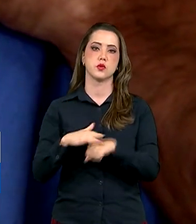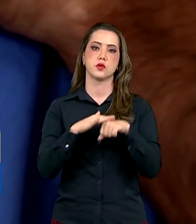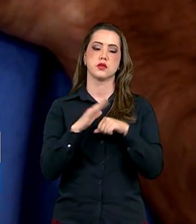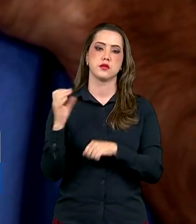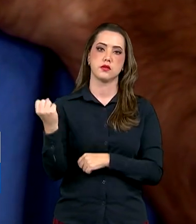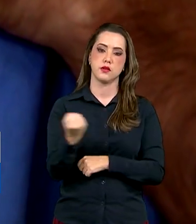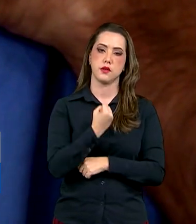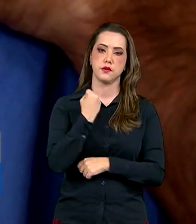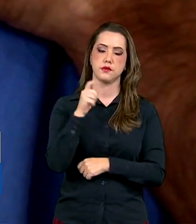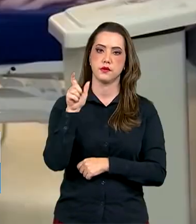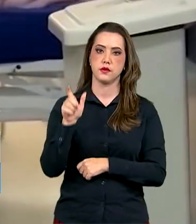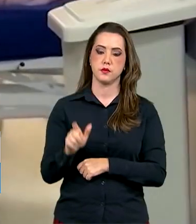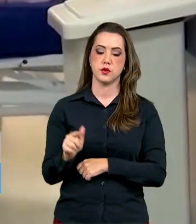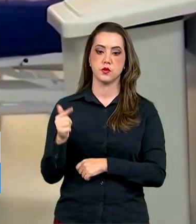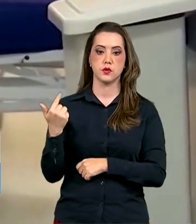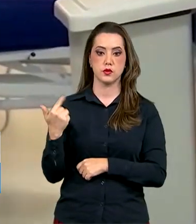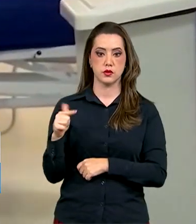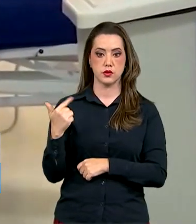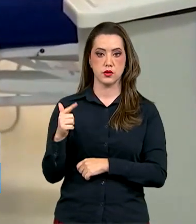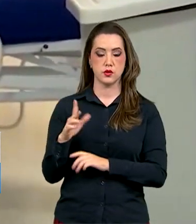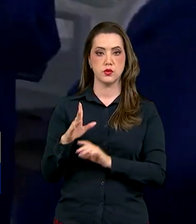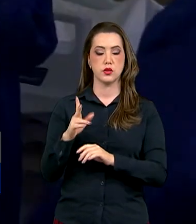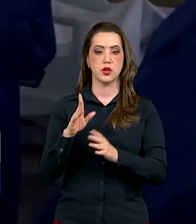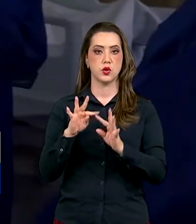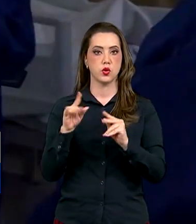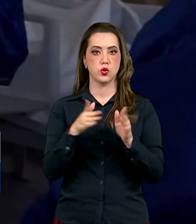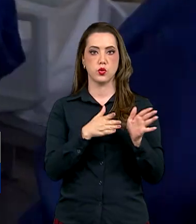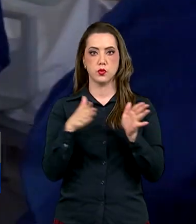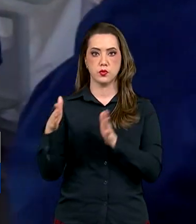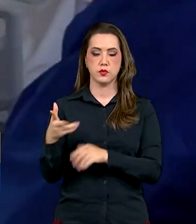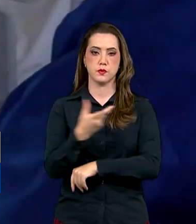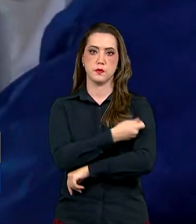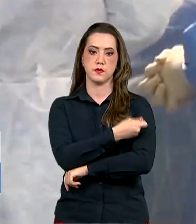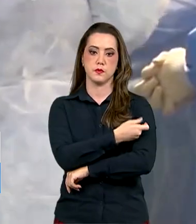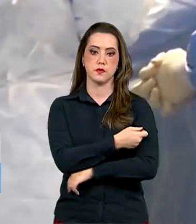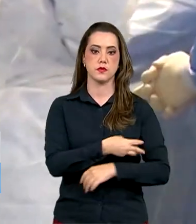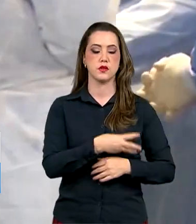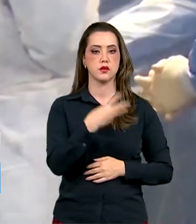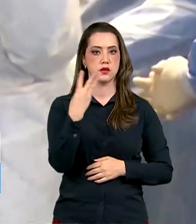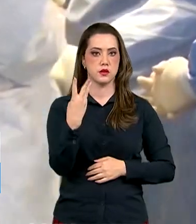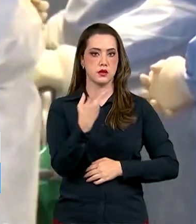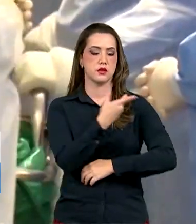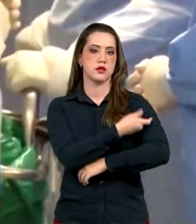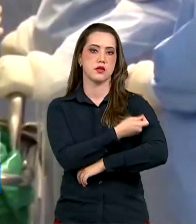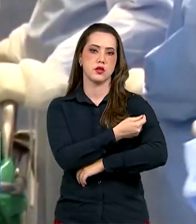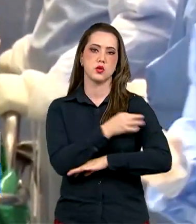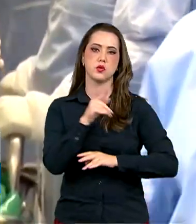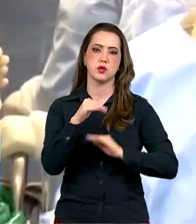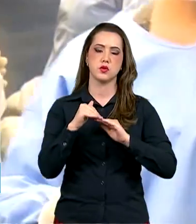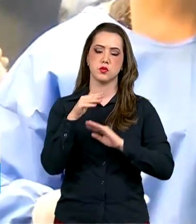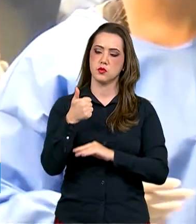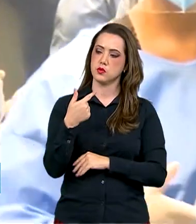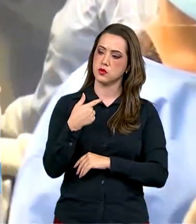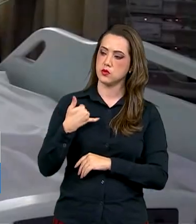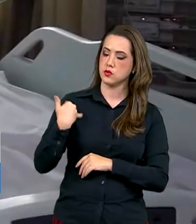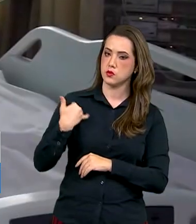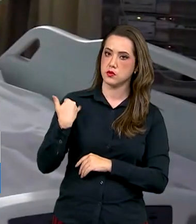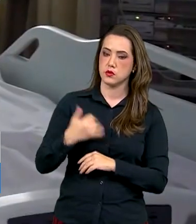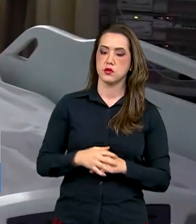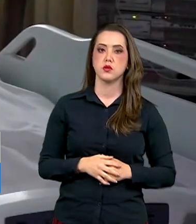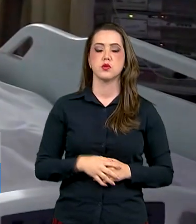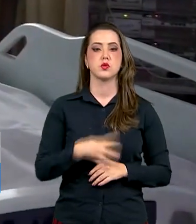grave, aqueles que não têm o esquema vacinal completo. 3 doses para todos acima de 12 anos de